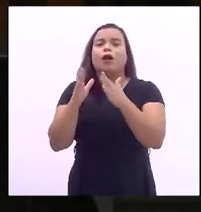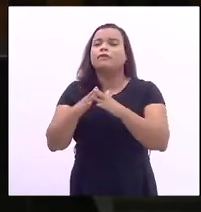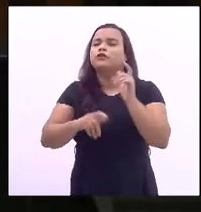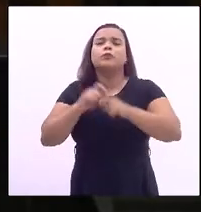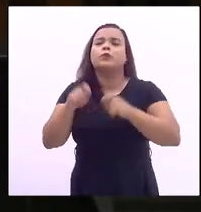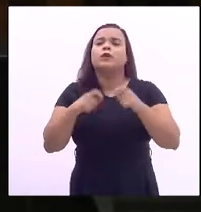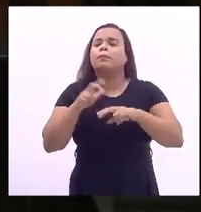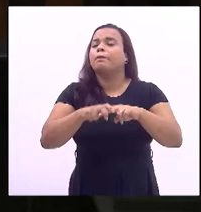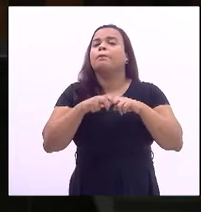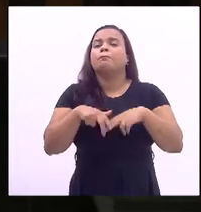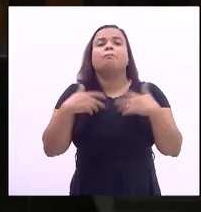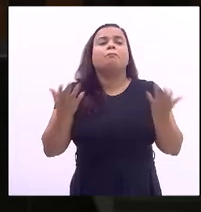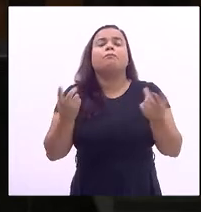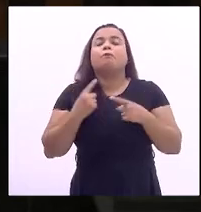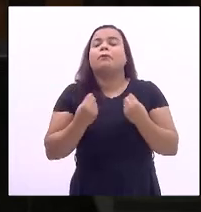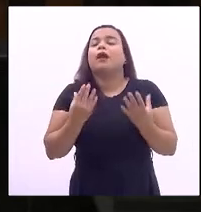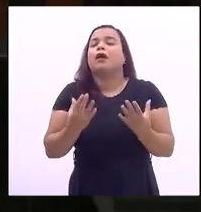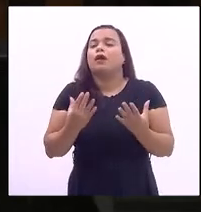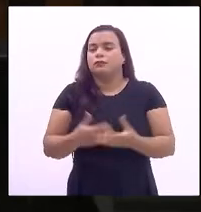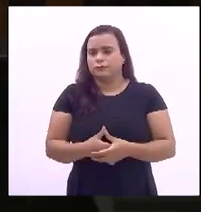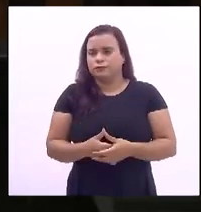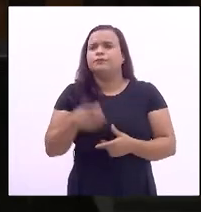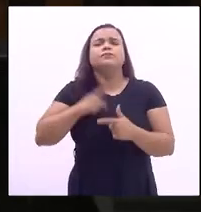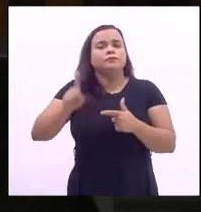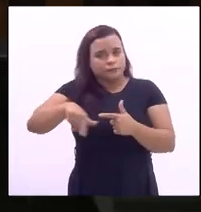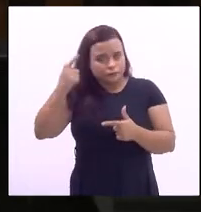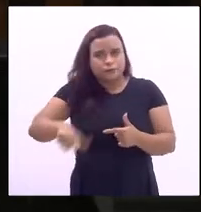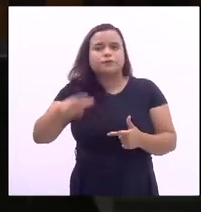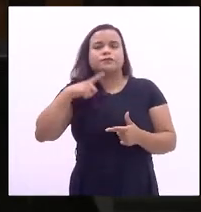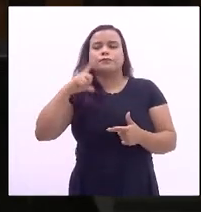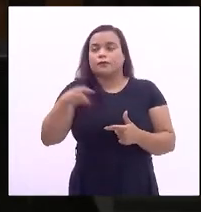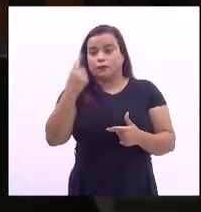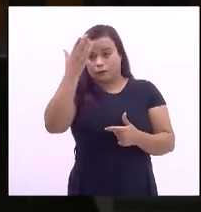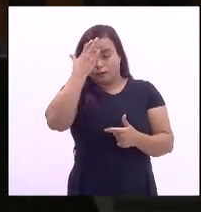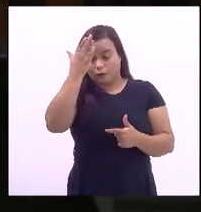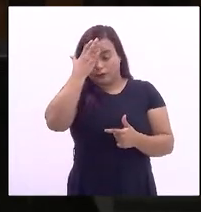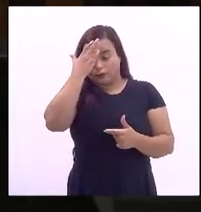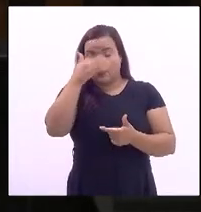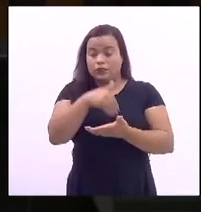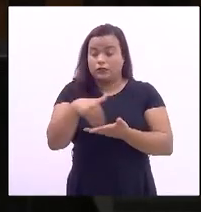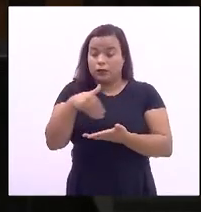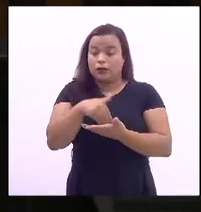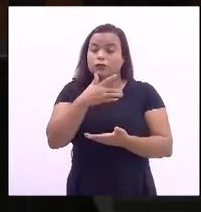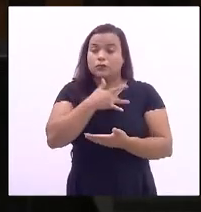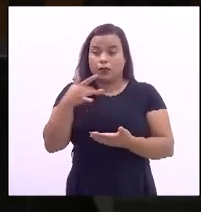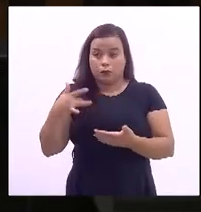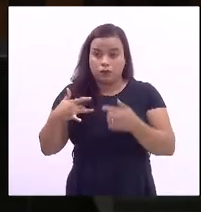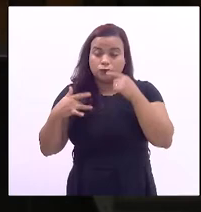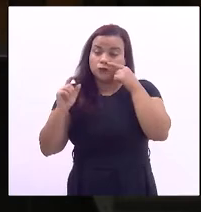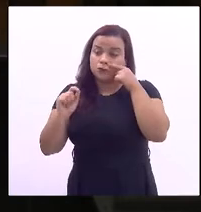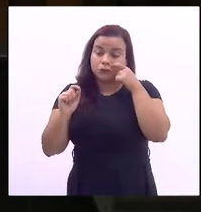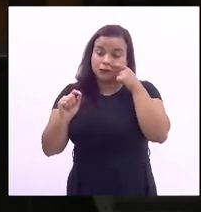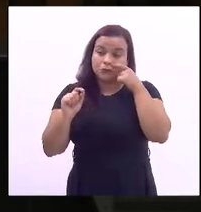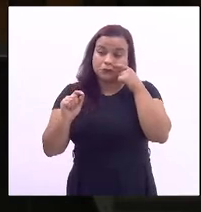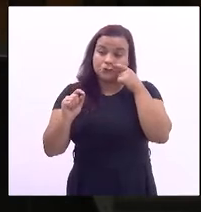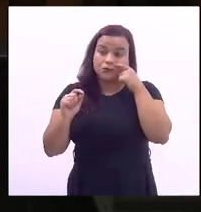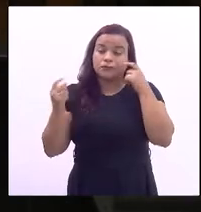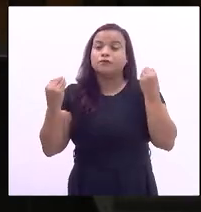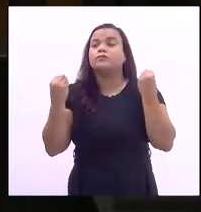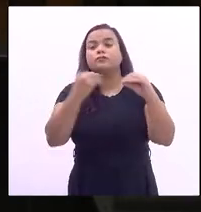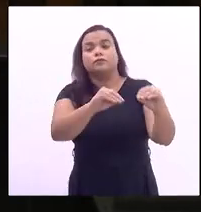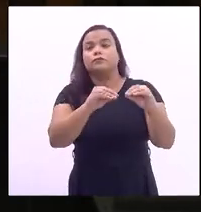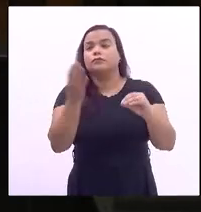problema e a gente por exemplo sabe que a Secretaria de Educação de saúde acabou de